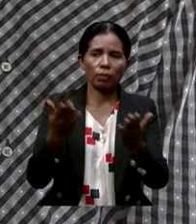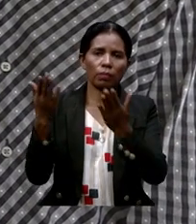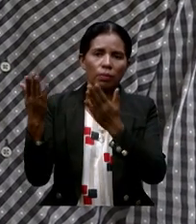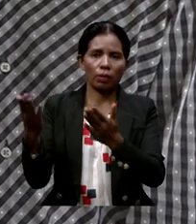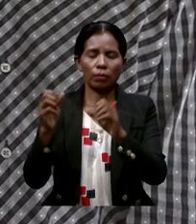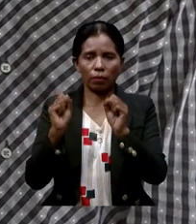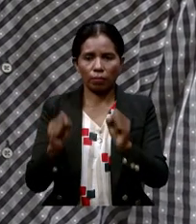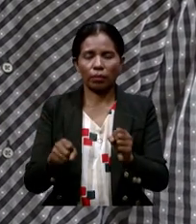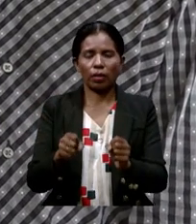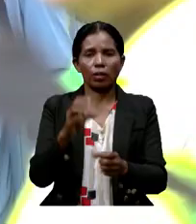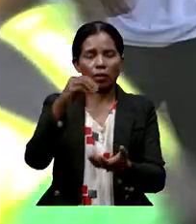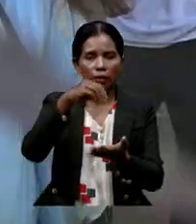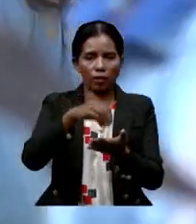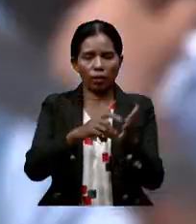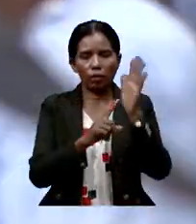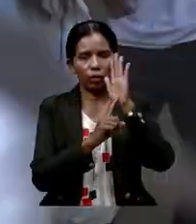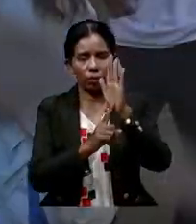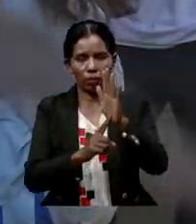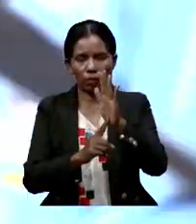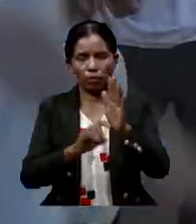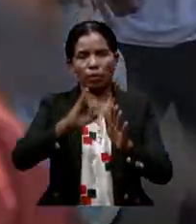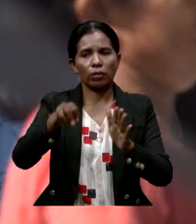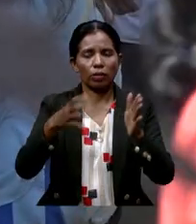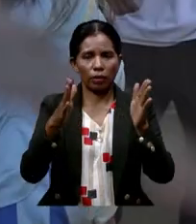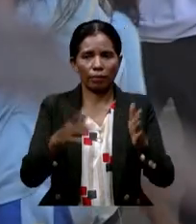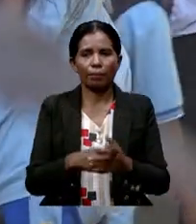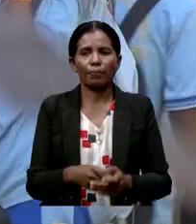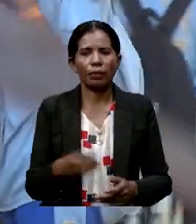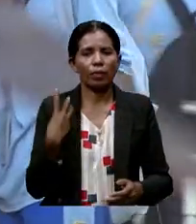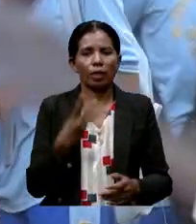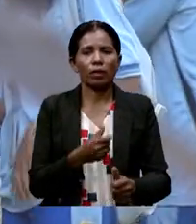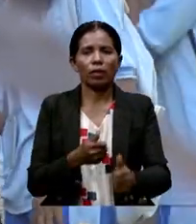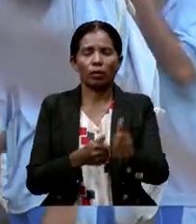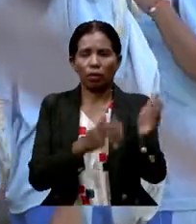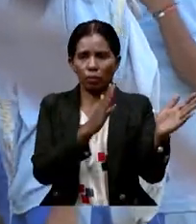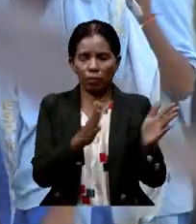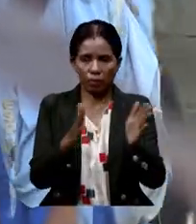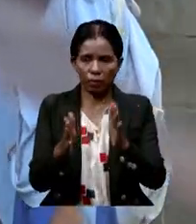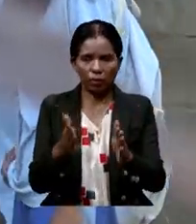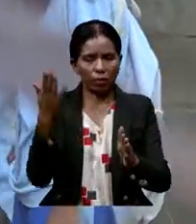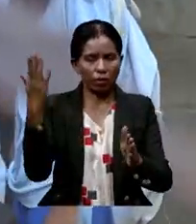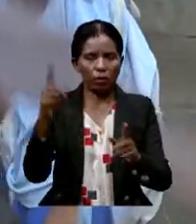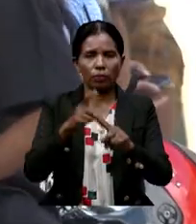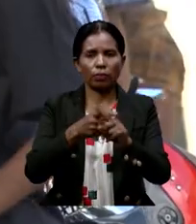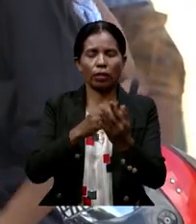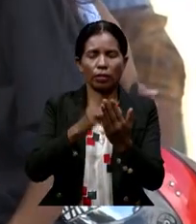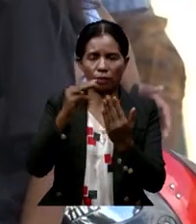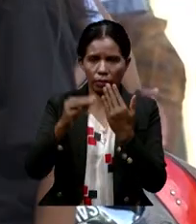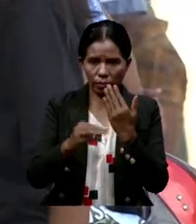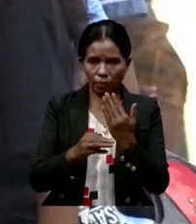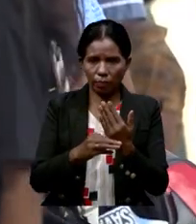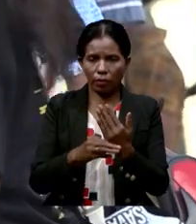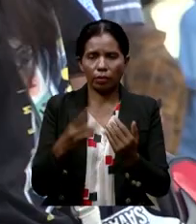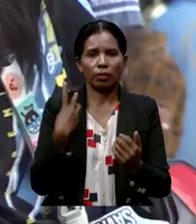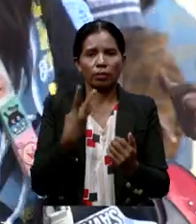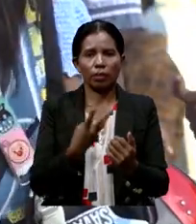bele a eta na aprovação no bele pública va a jornal república. Portanto, kita cumpri proses ini, ia mes di Marsu, kita nia kabinet apoi